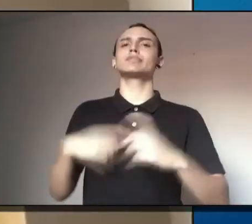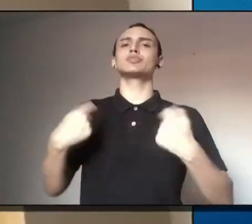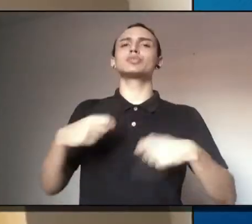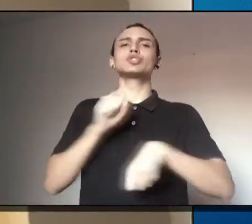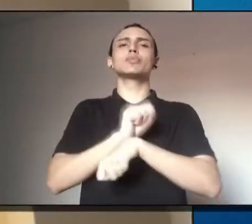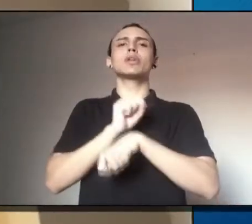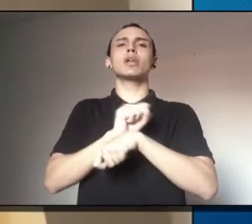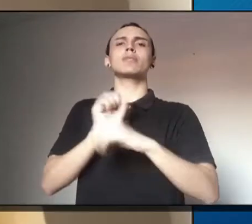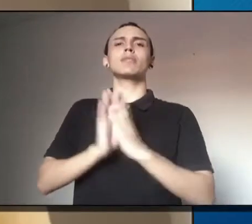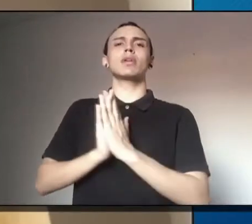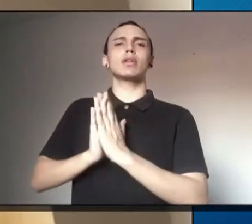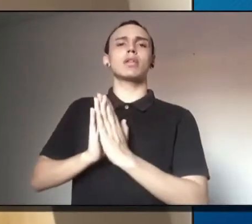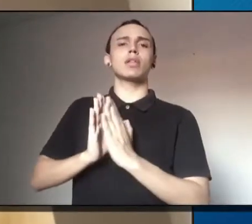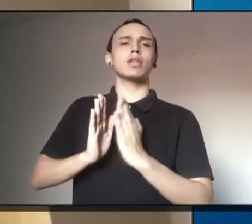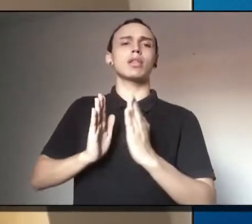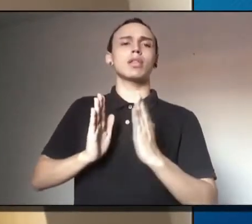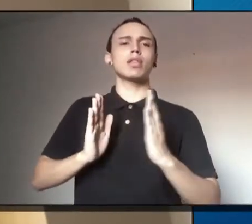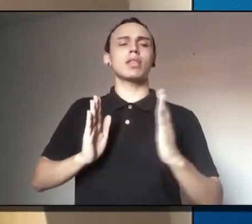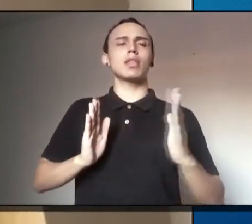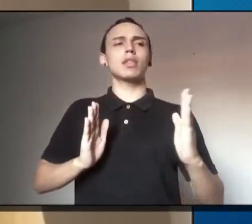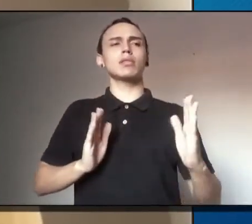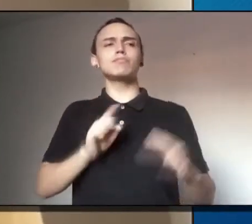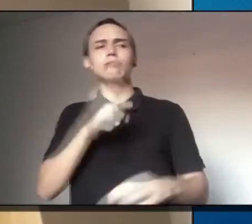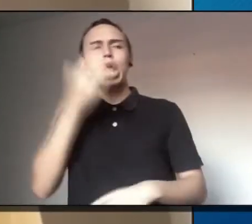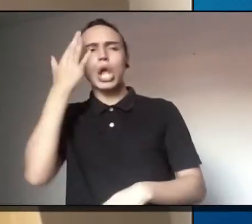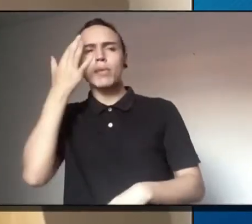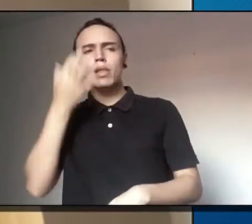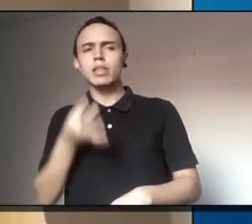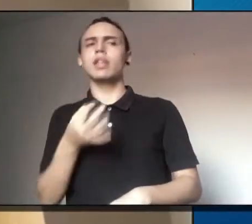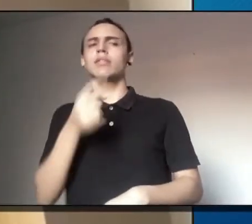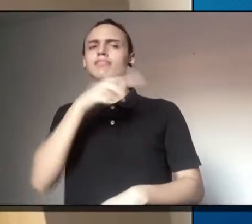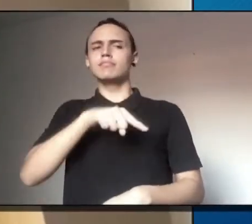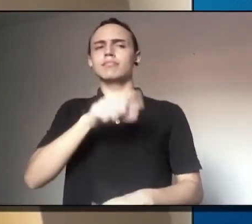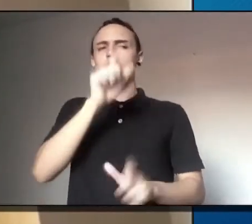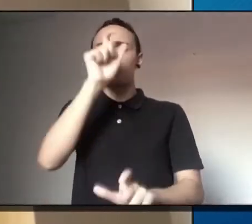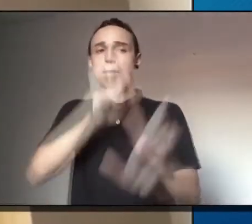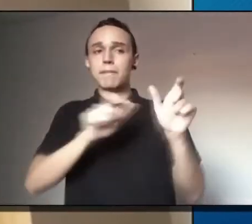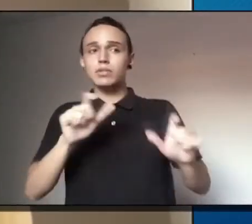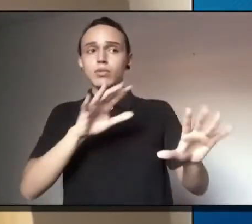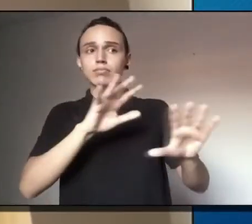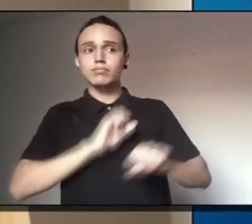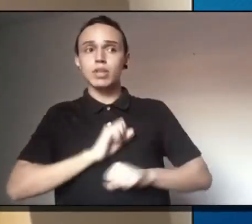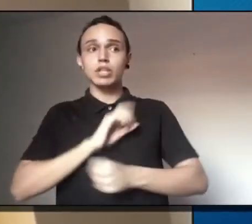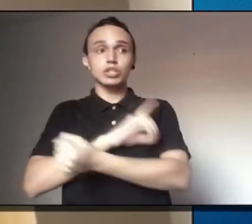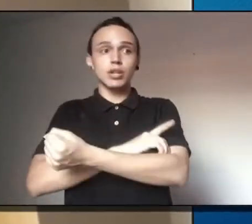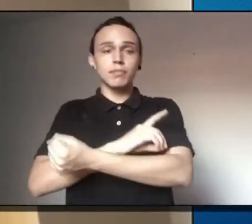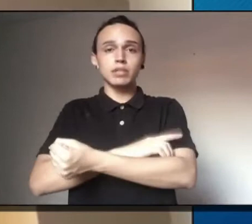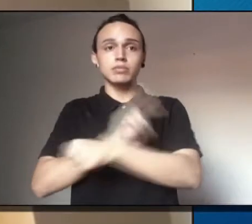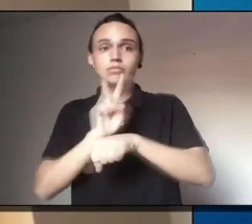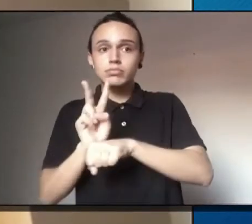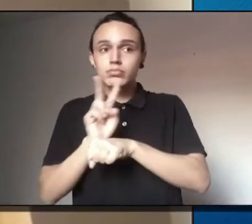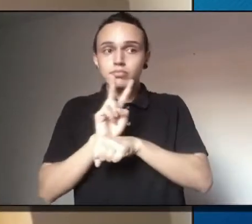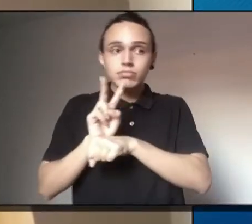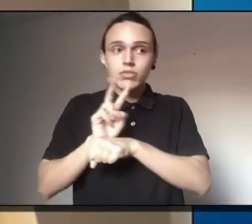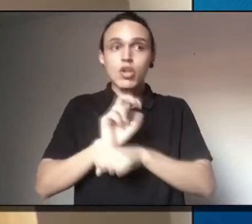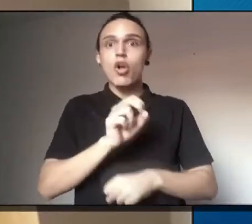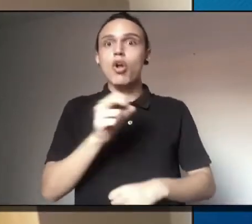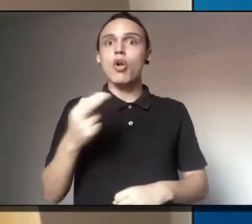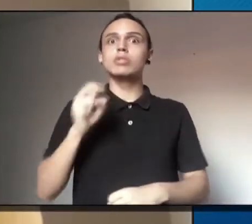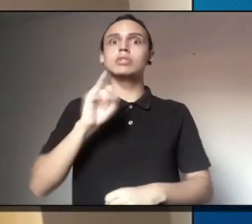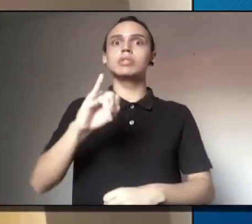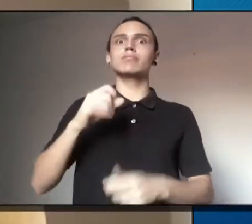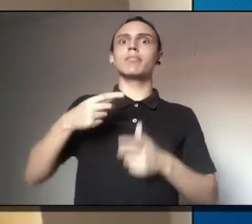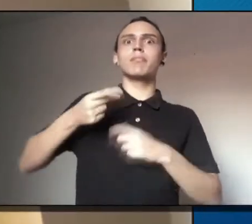para saber se nessas pessoas o diabetes foi transitório ou se virou uma doença definitiva. E